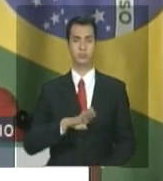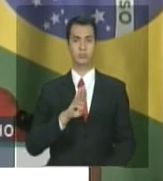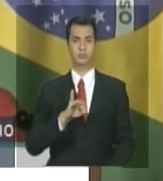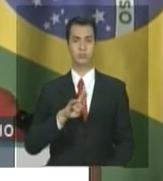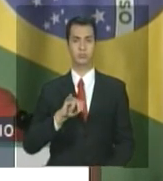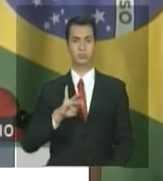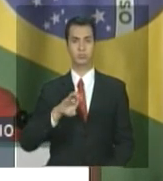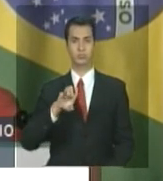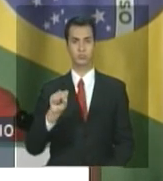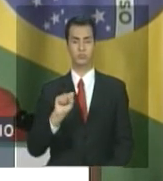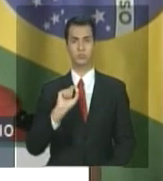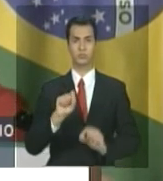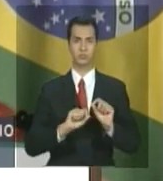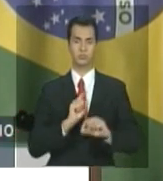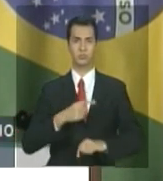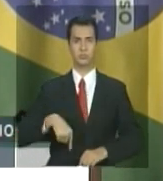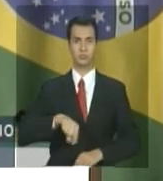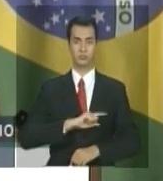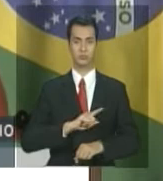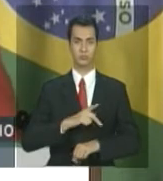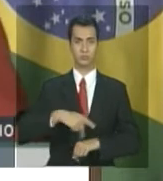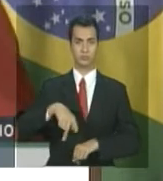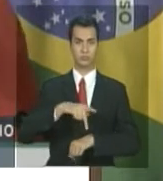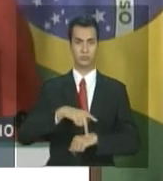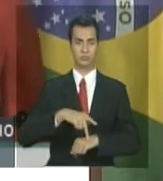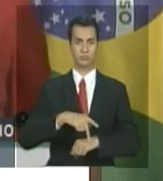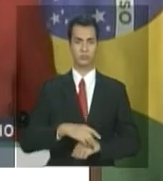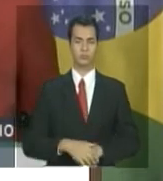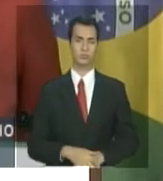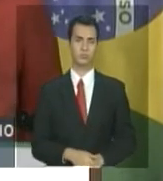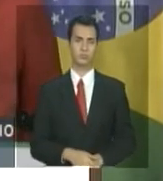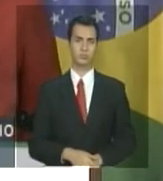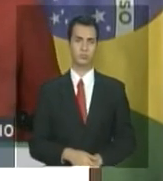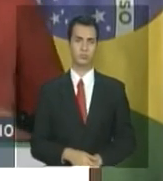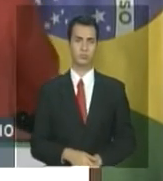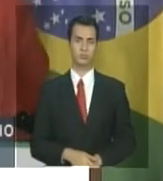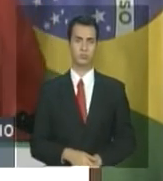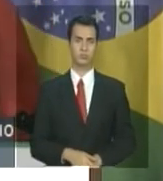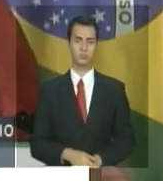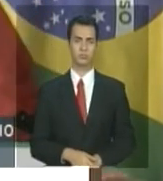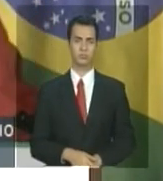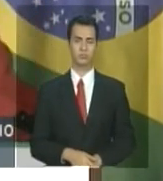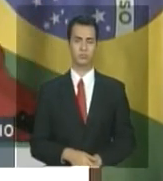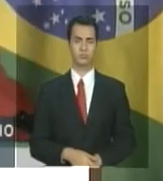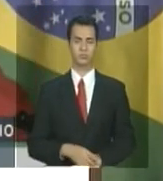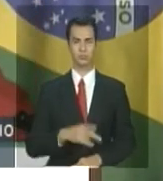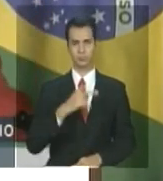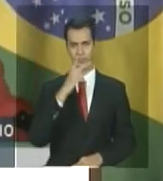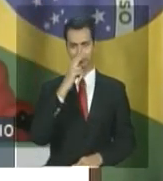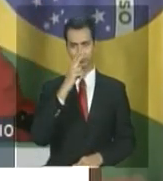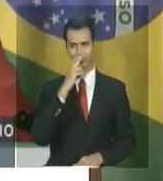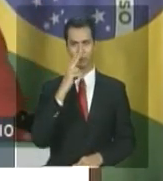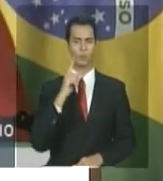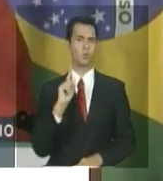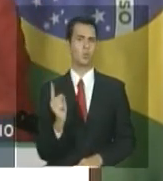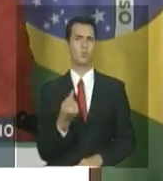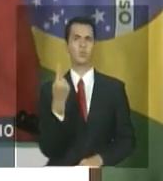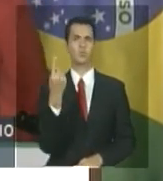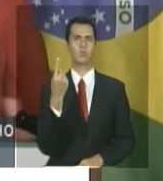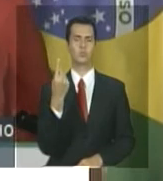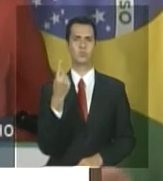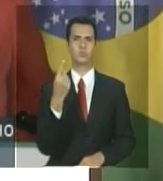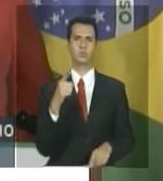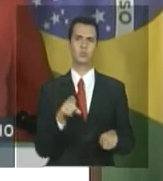visão que nós todos achemos que é una e indivisível. Não, nós somos